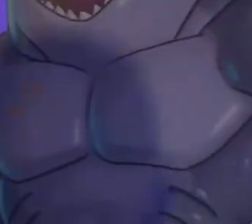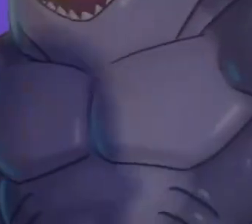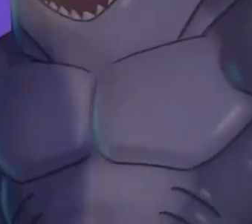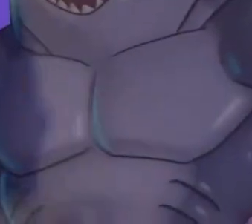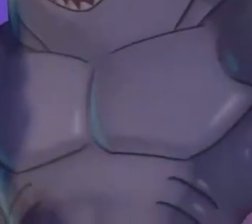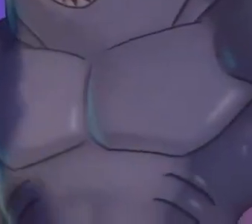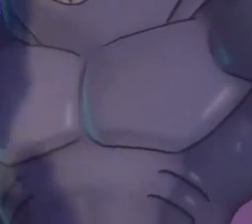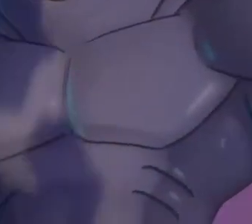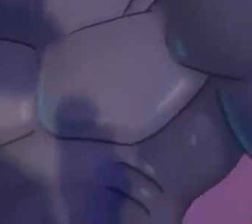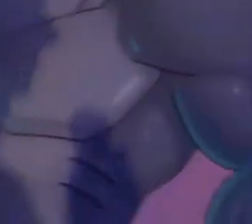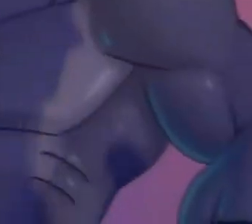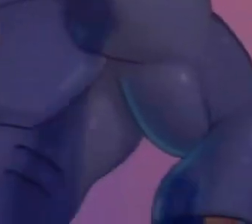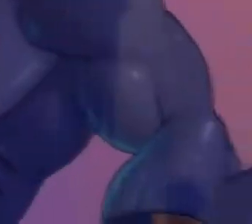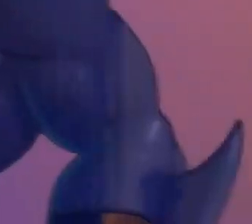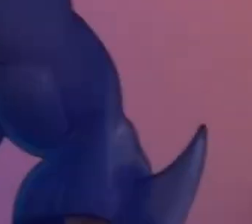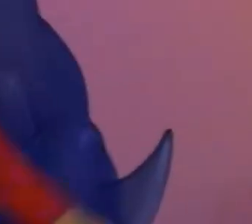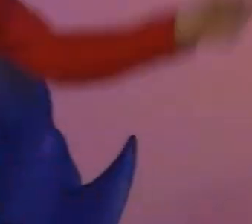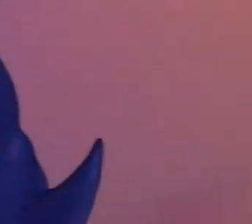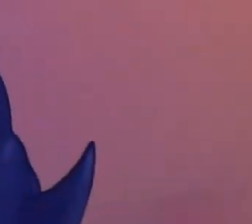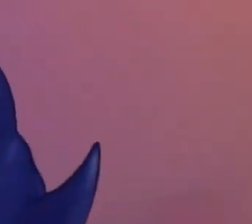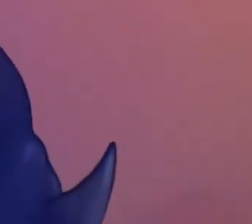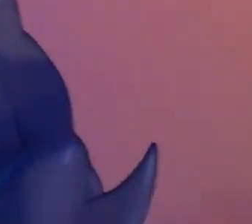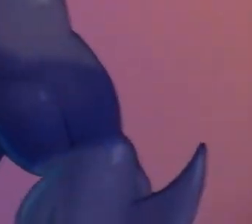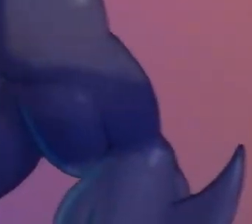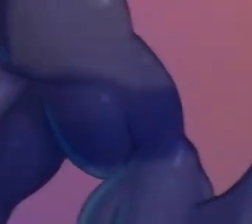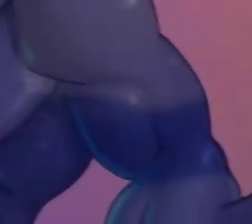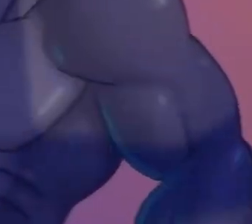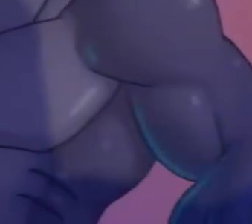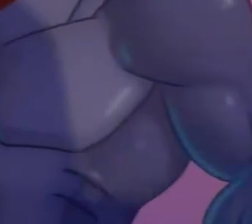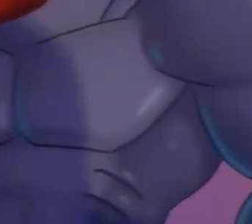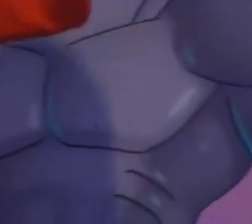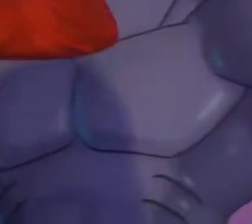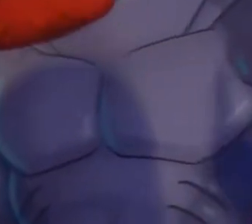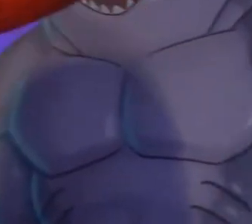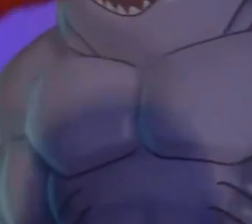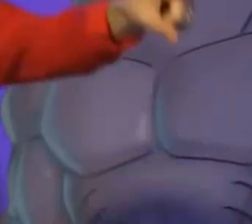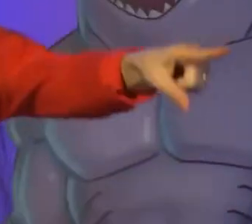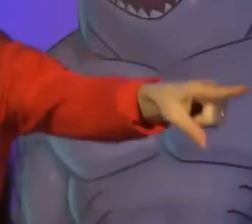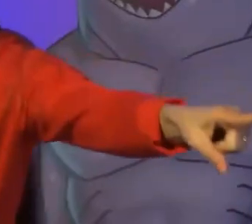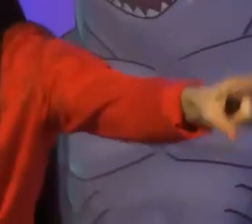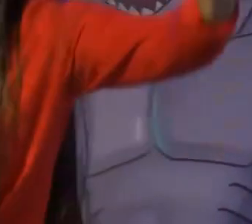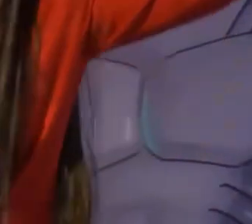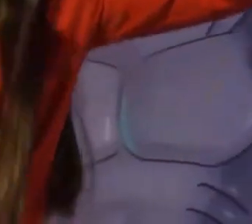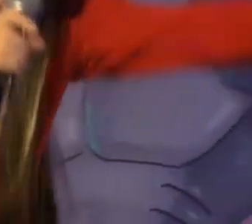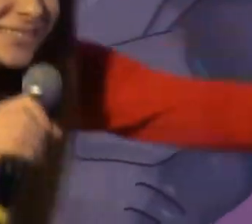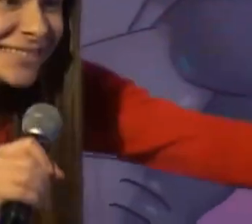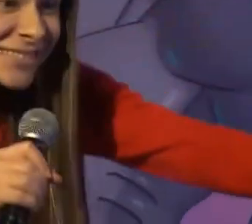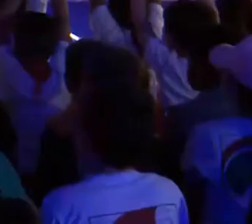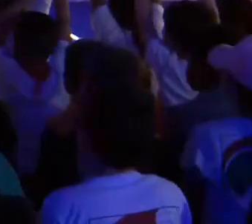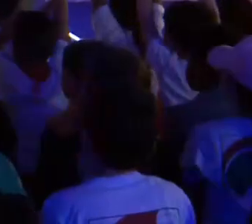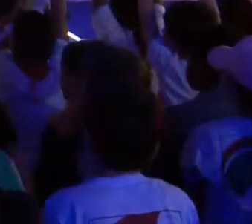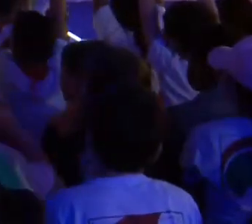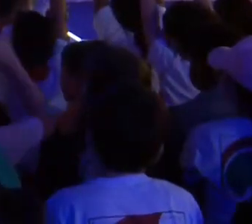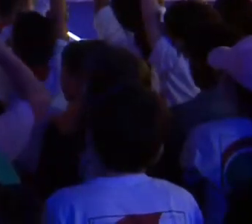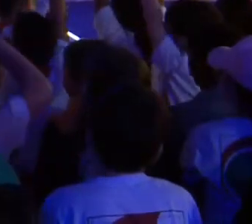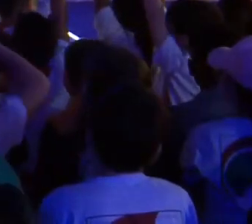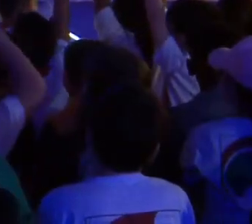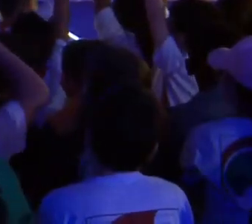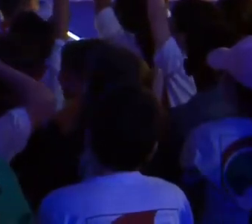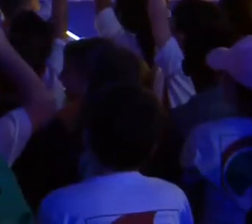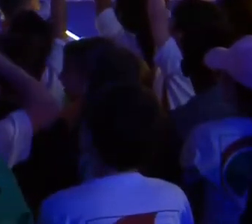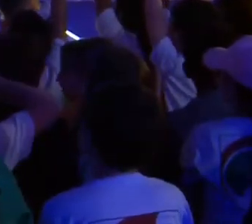Ó, tá animado também, Isso! Agora, do Amaré!